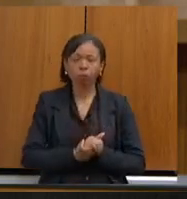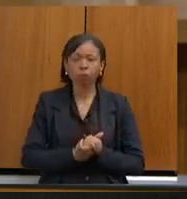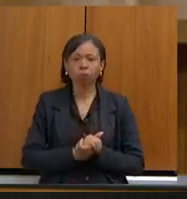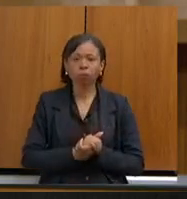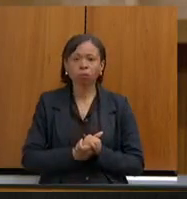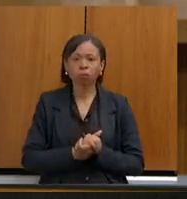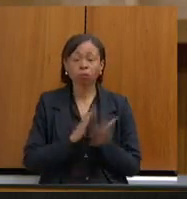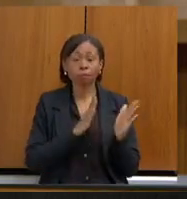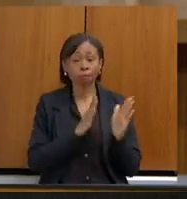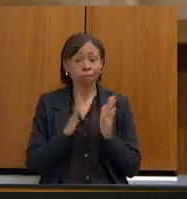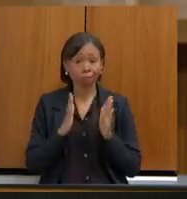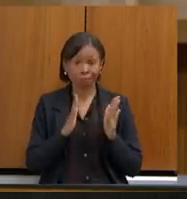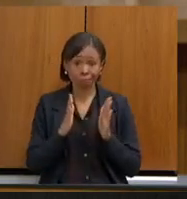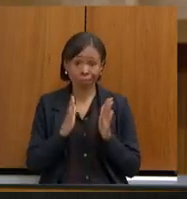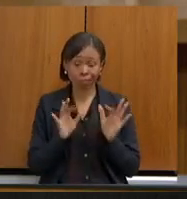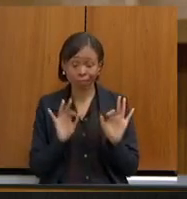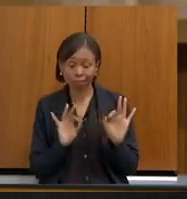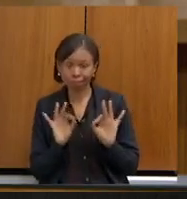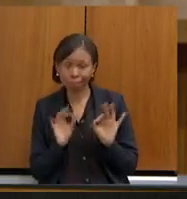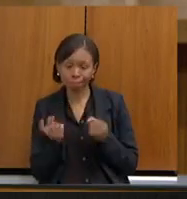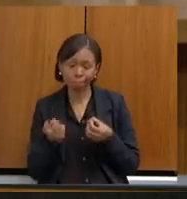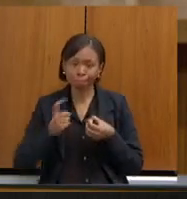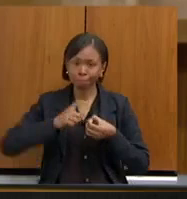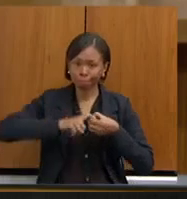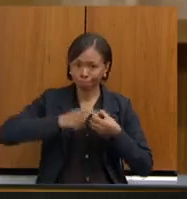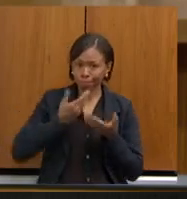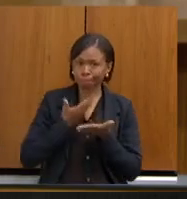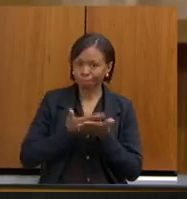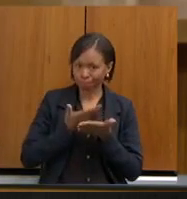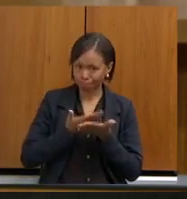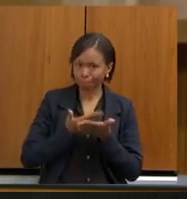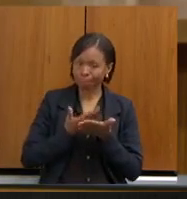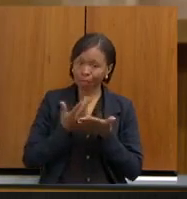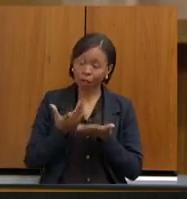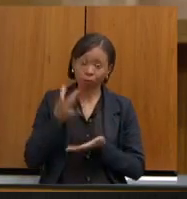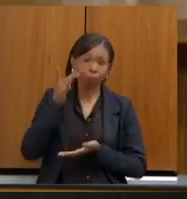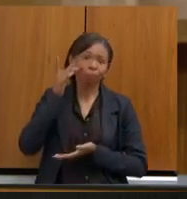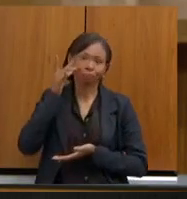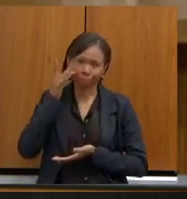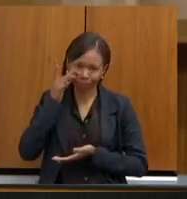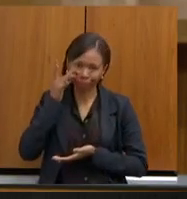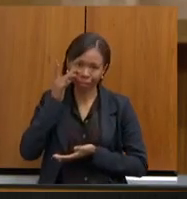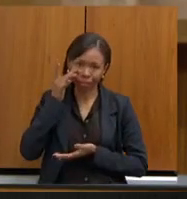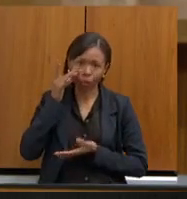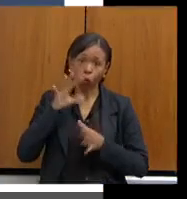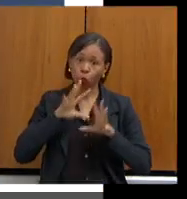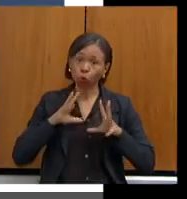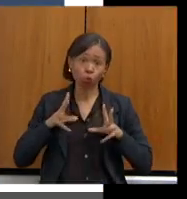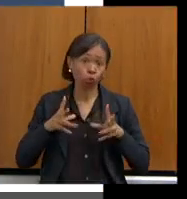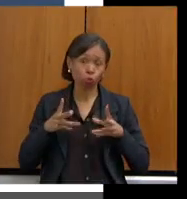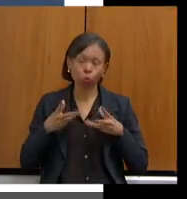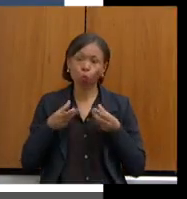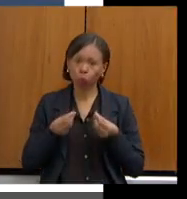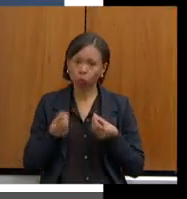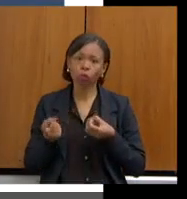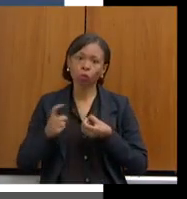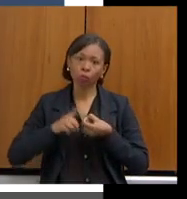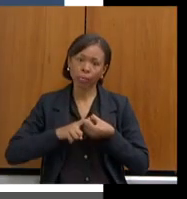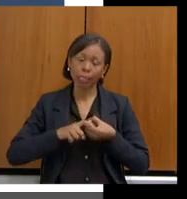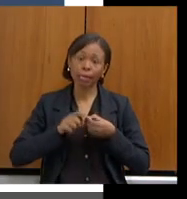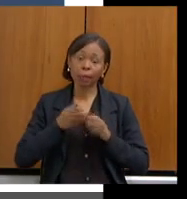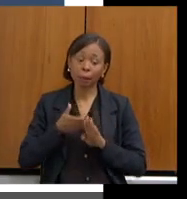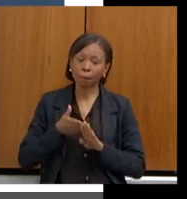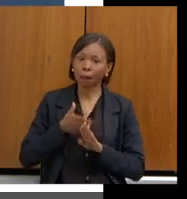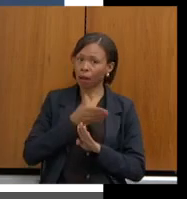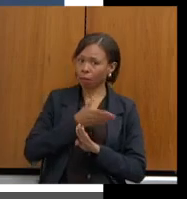planejamento do retorno presencial da nossa atividade meio em sua totalidade após a imunização